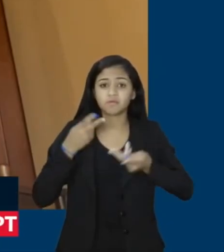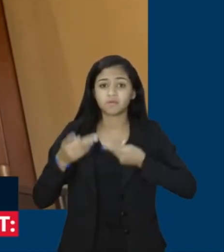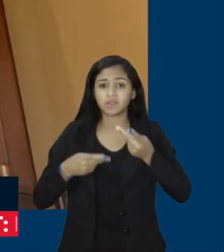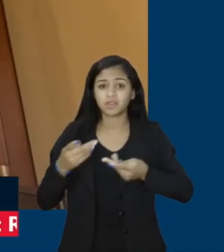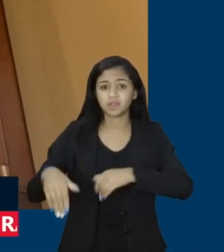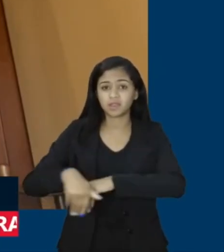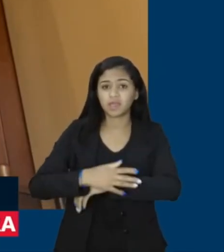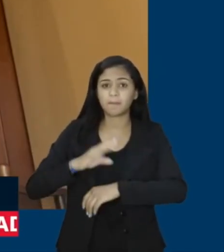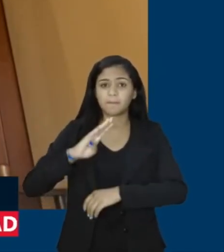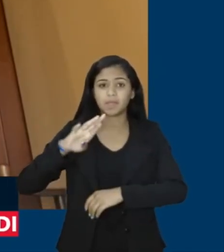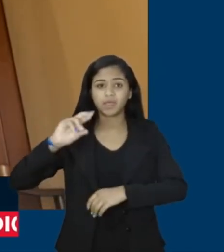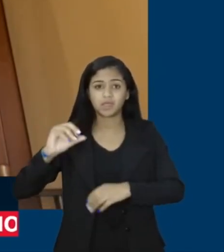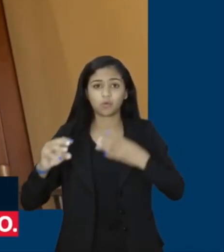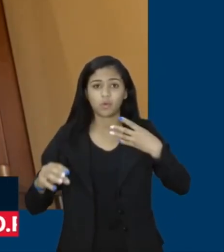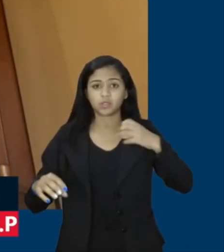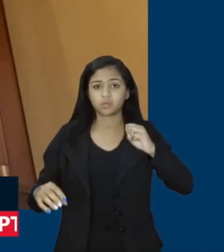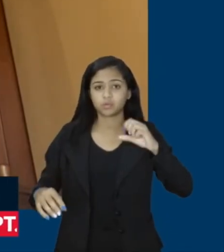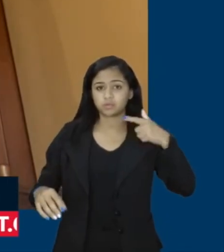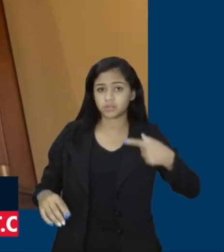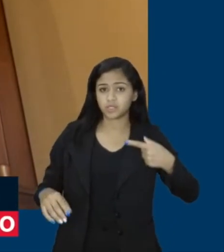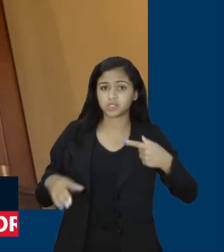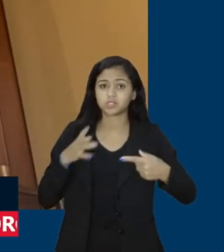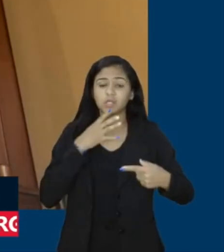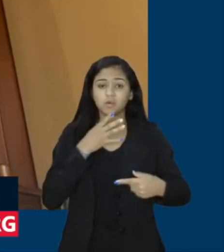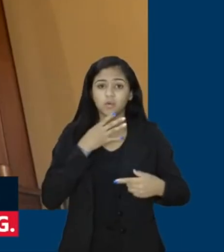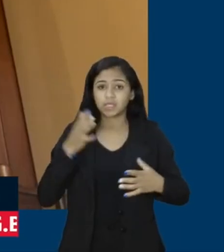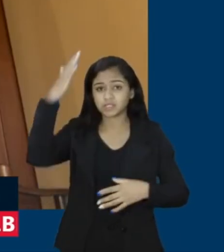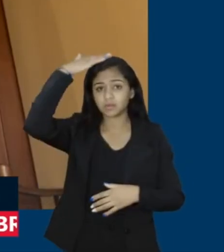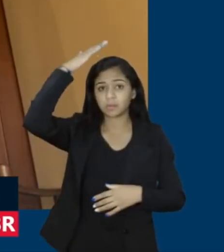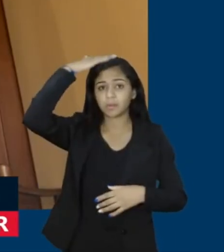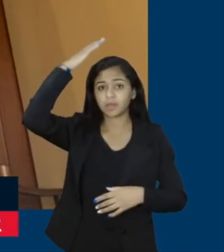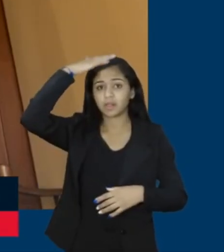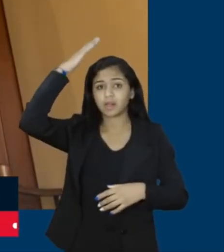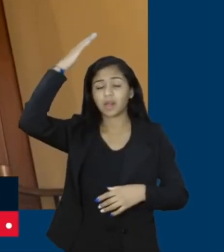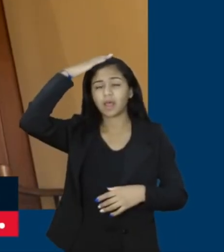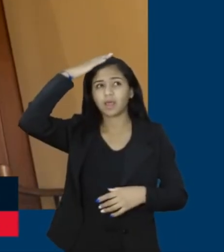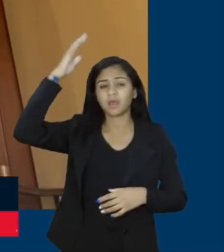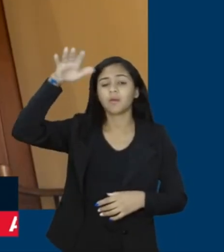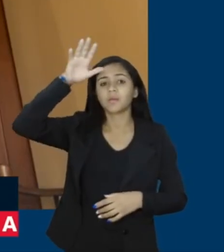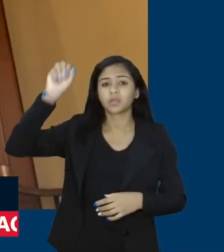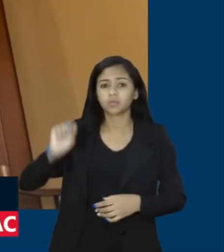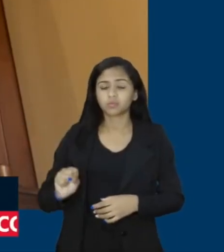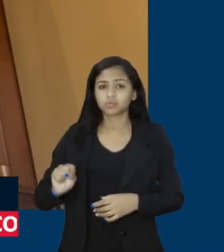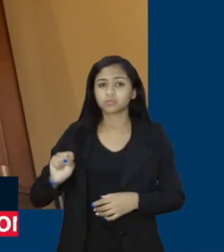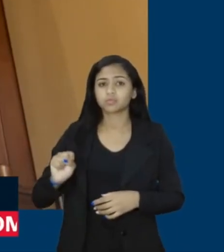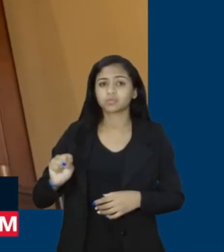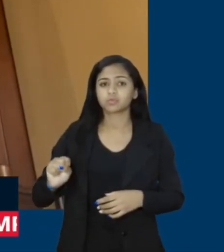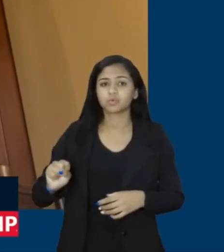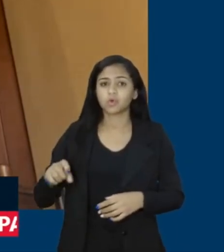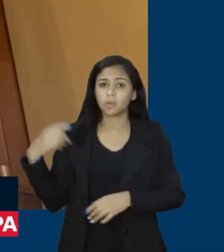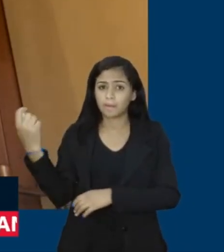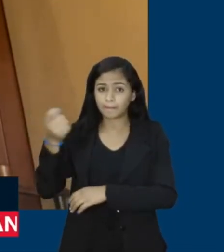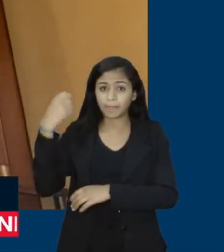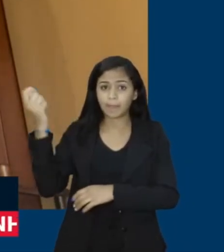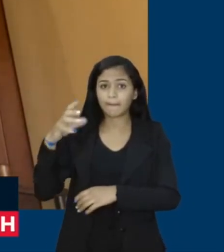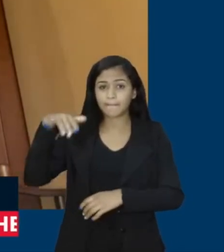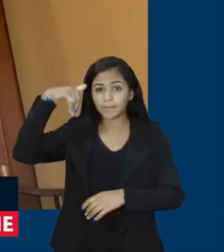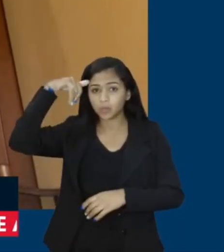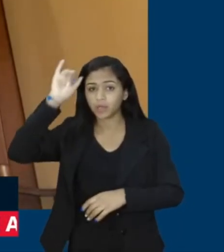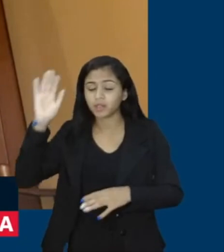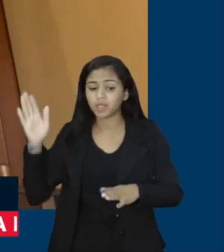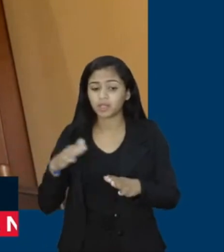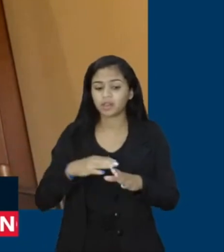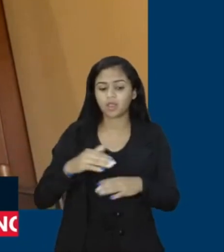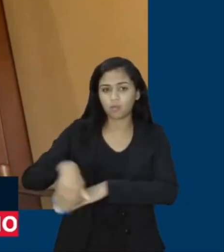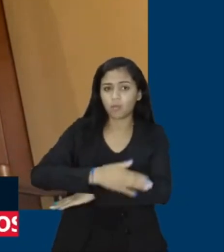da BR-487, que é conhecida no Paraná, no Mato Grosso do Sul, como a Estrada Boiadeira. É uma rodovia que